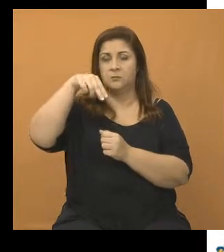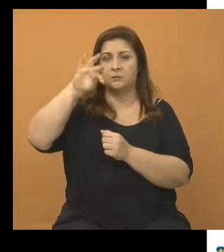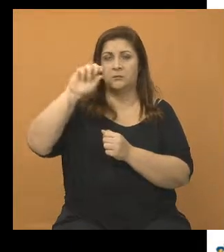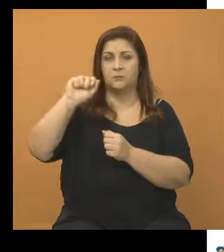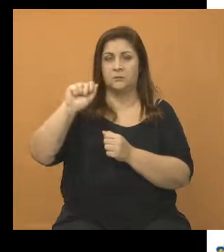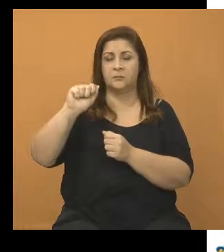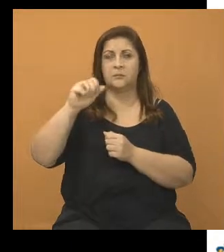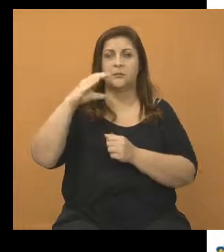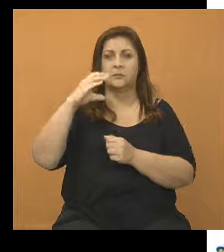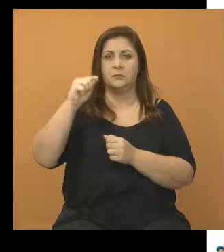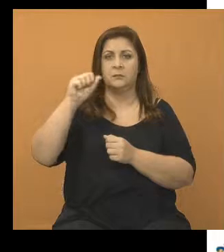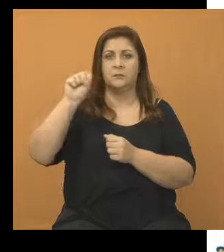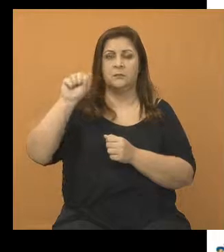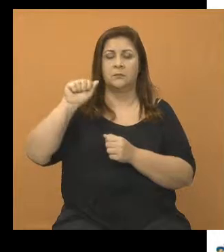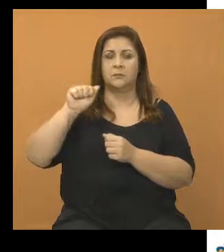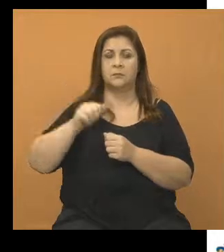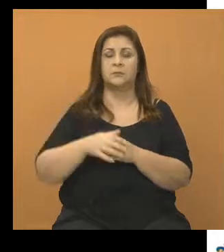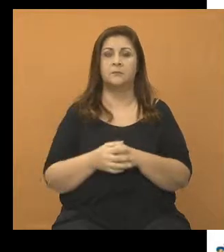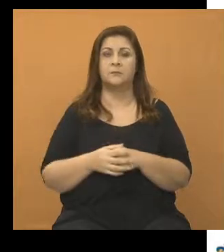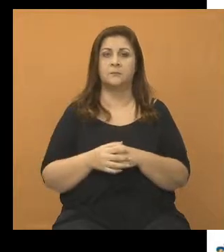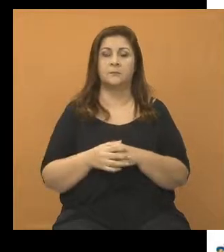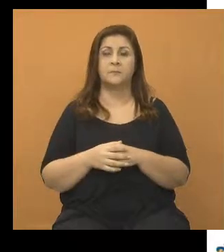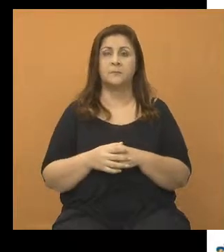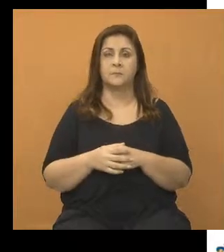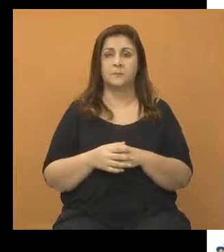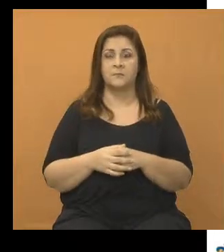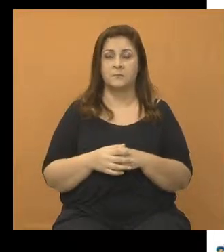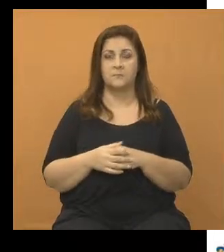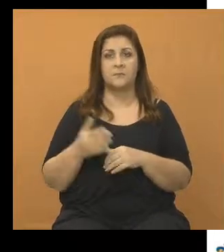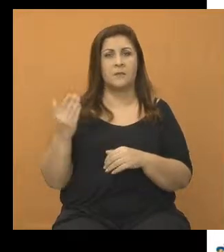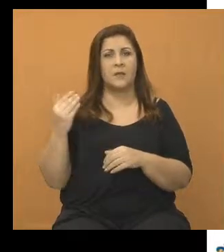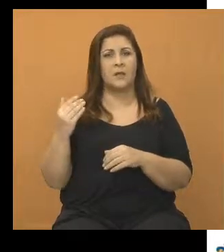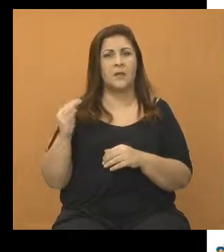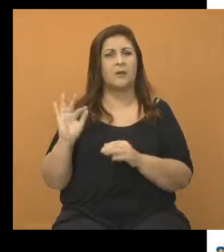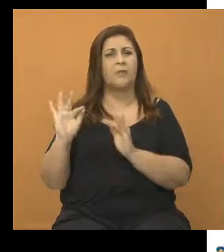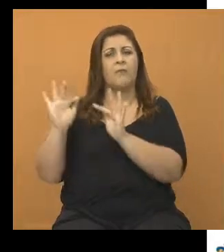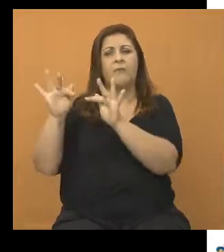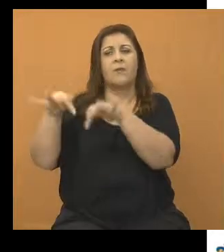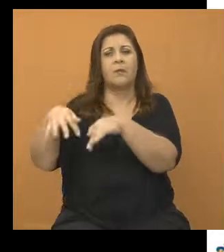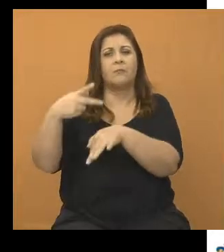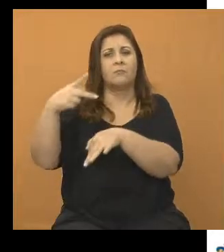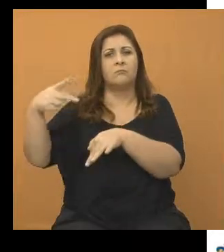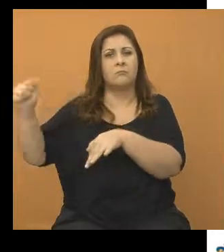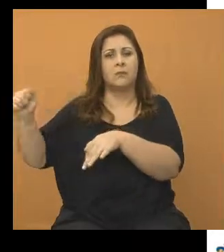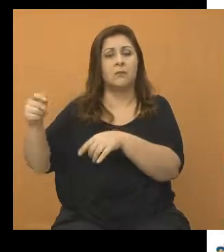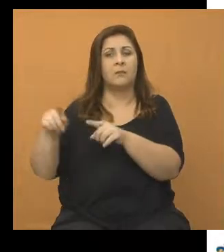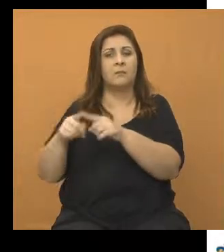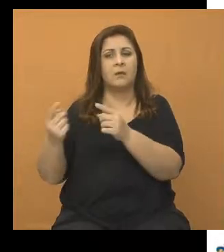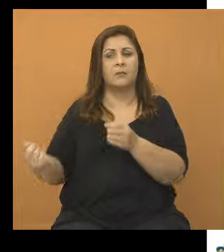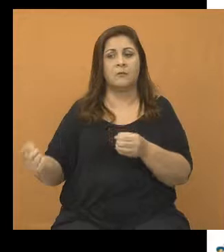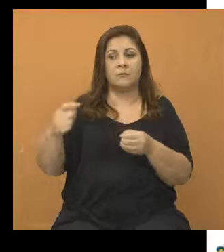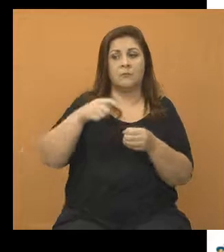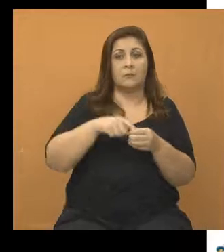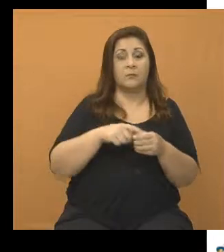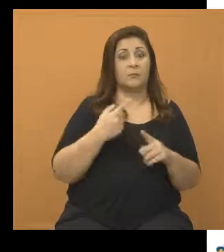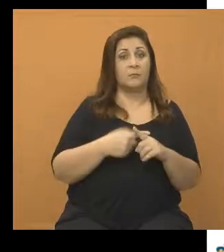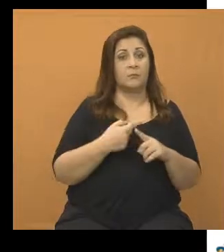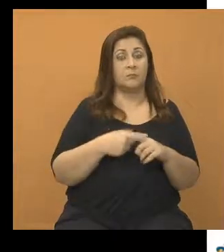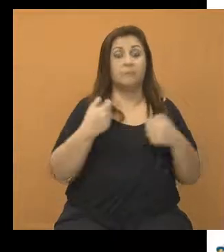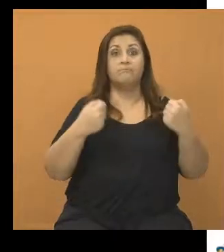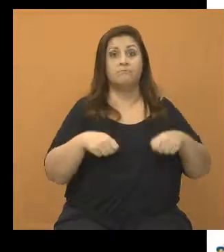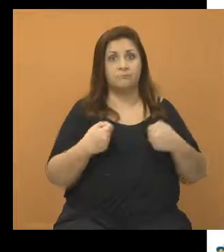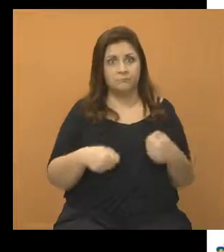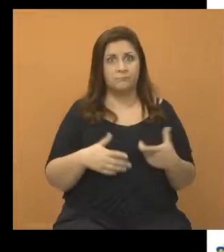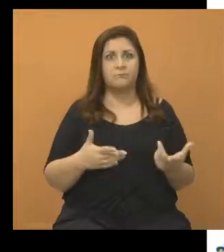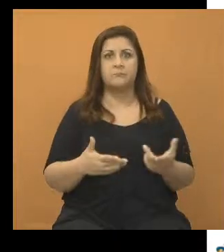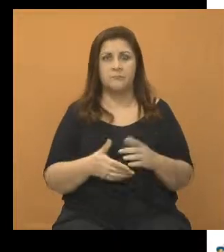ali no Jardim Liberdade. Então, ele estava mais para o final do PPA, a gente antecipou, dada a necessidade que se